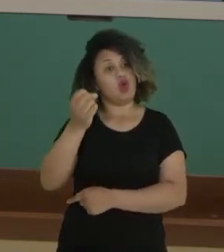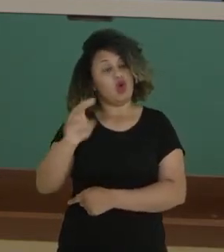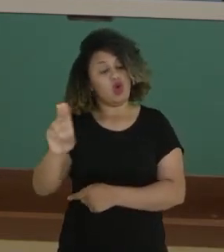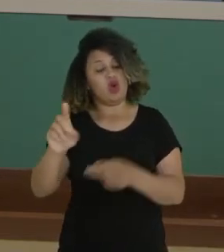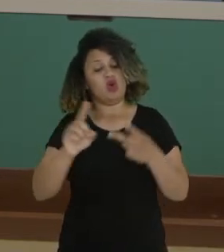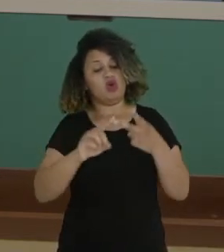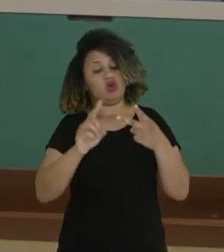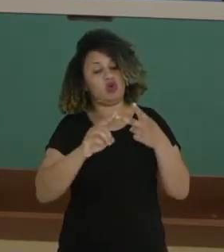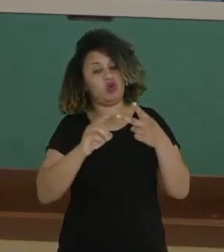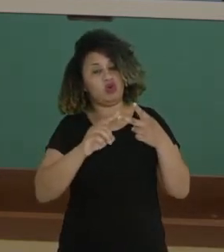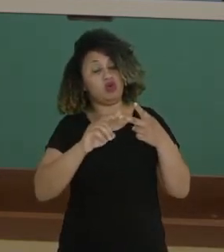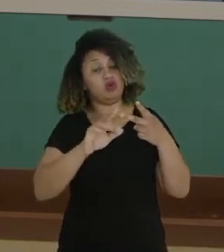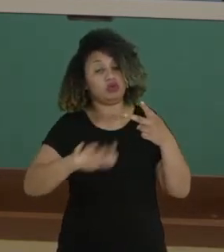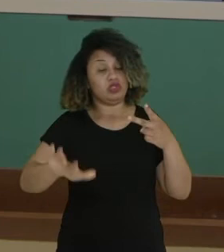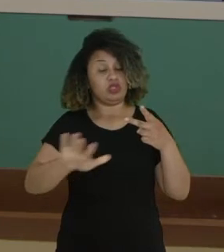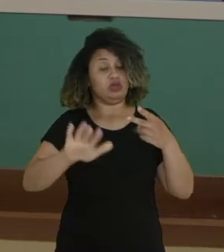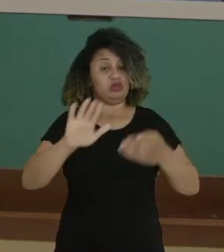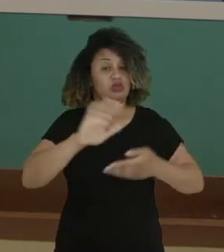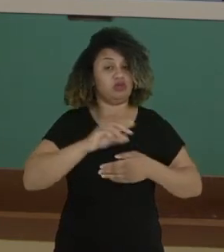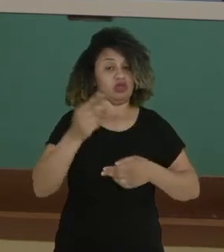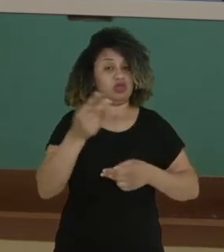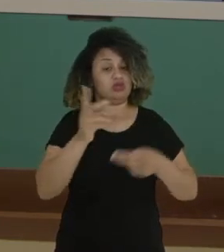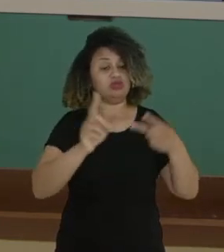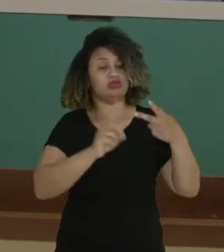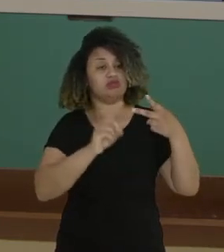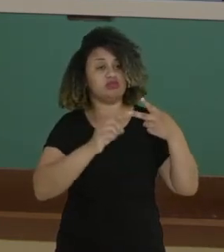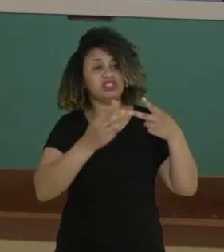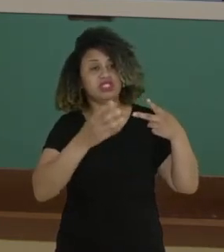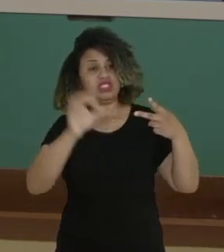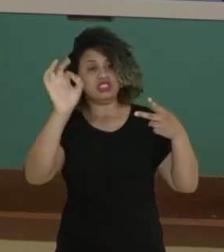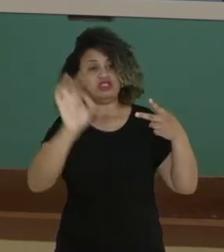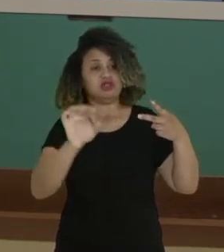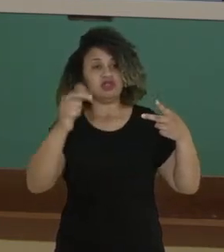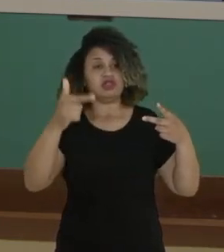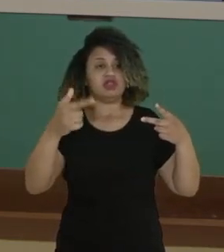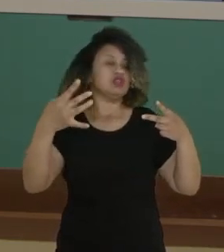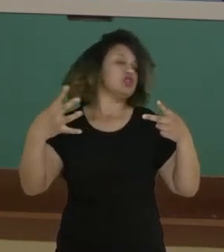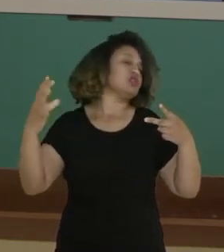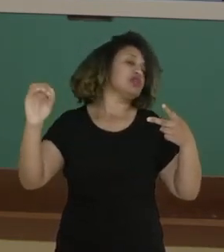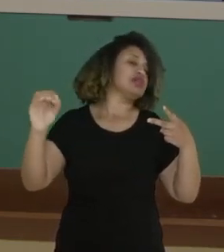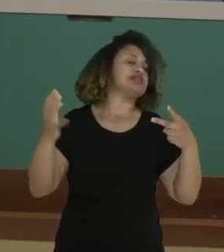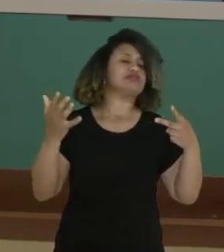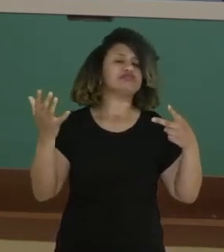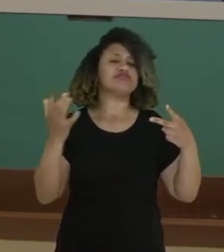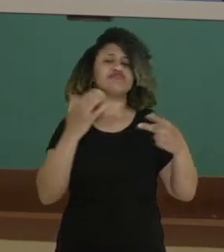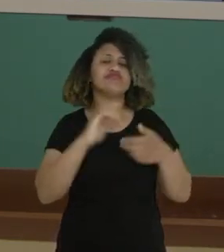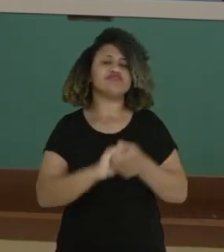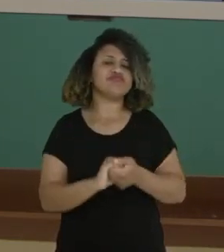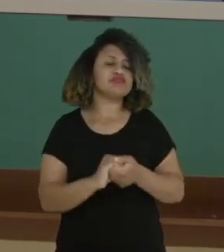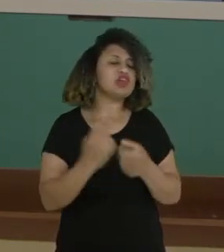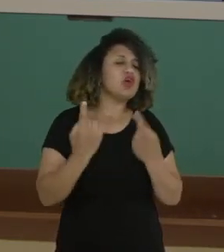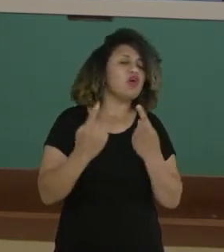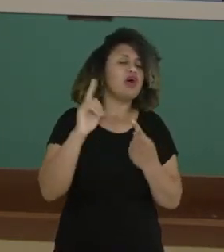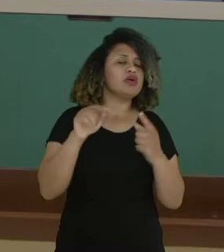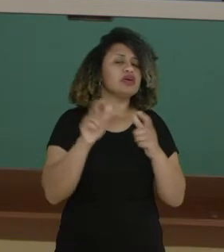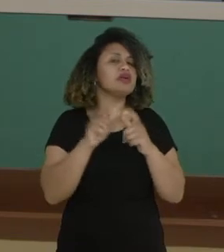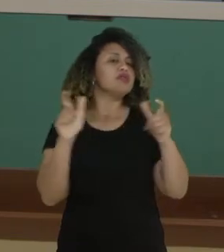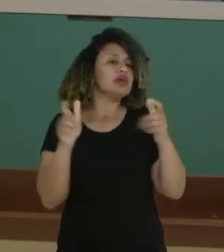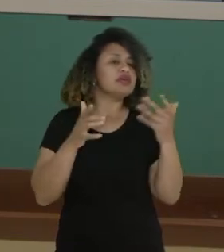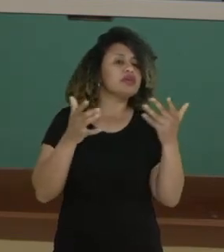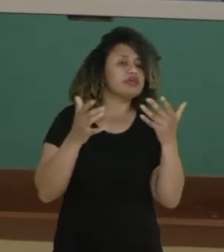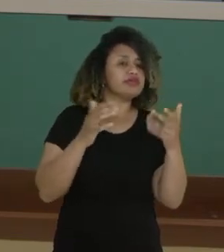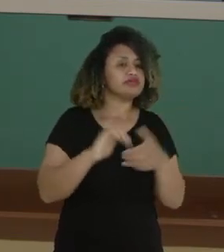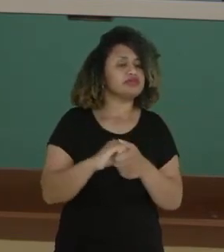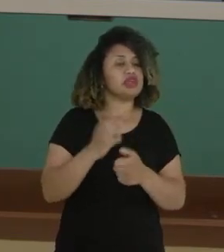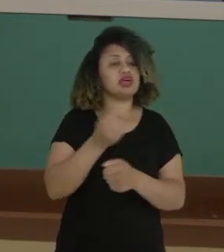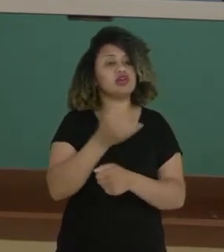Ou a situação 2, 30% de 240. E agora? Qual é maior? Né? A